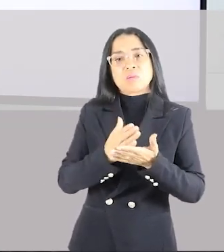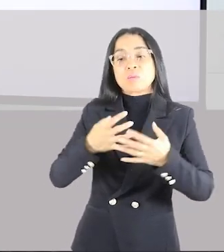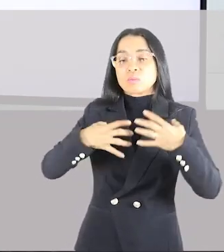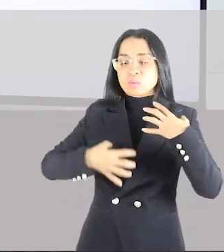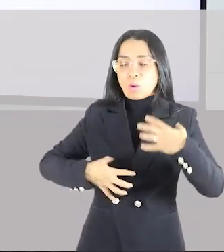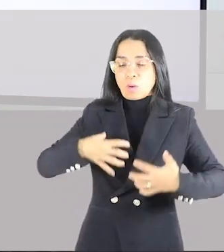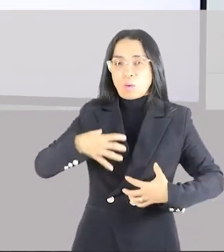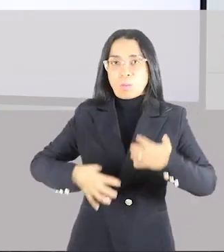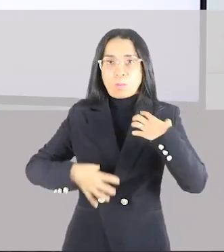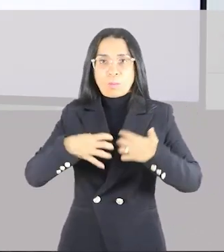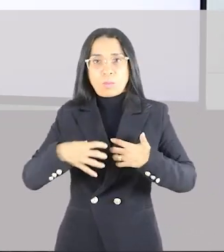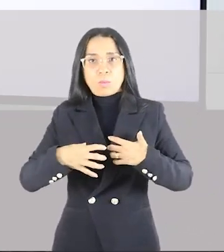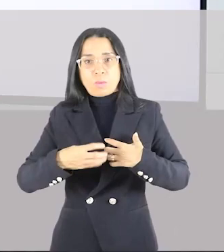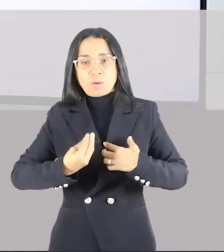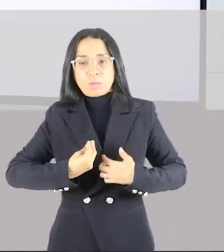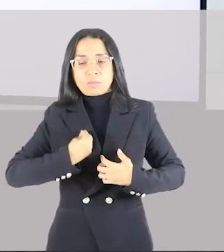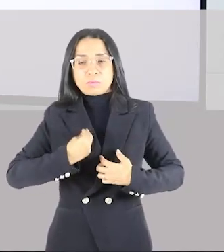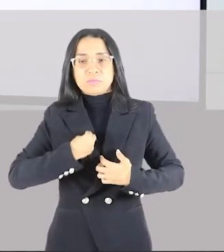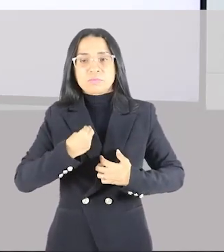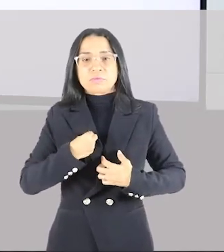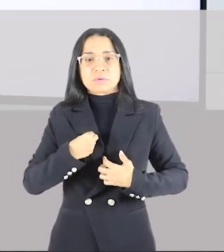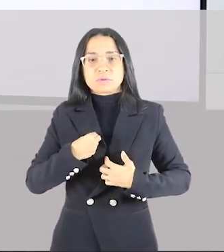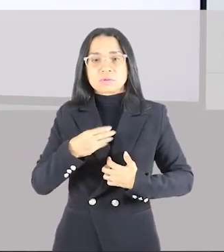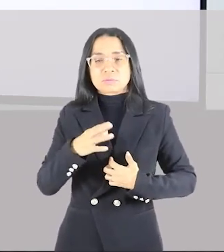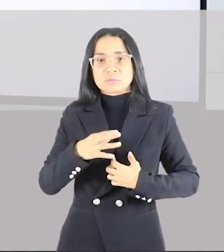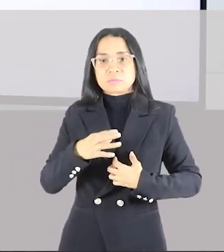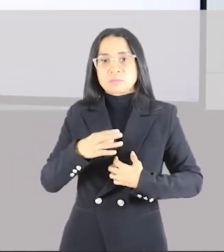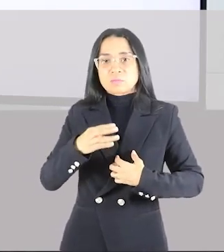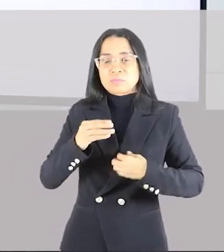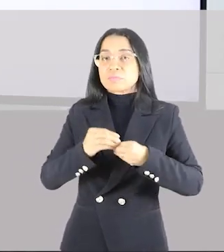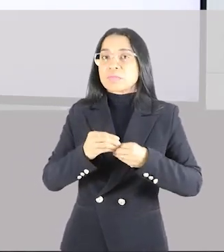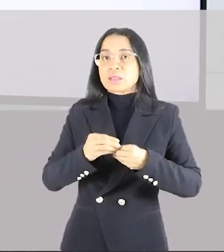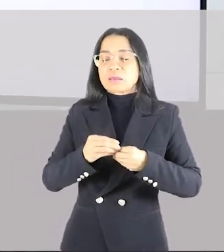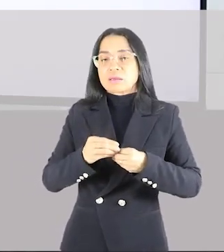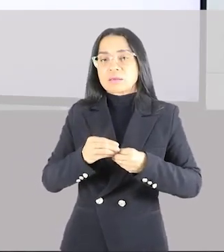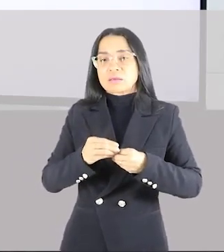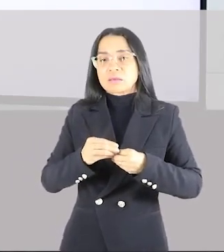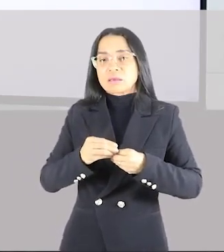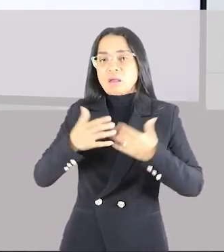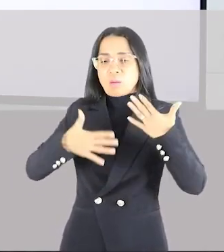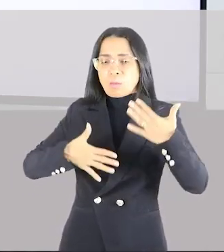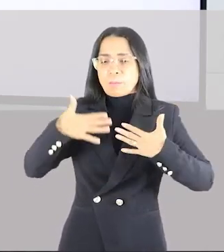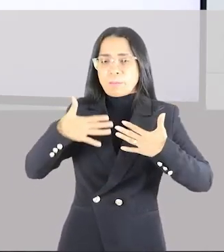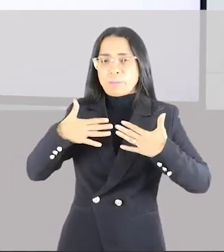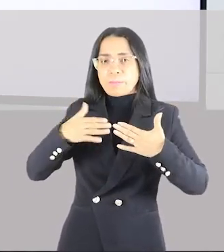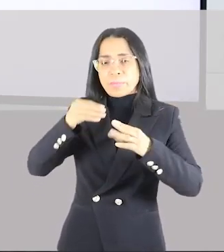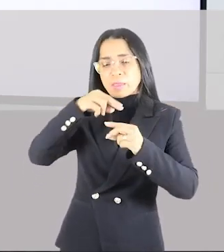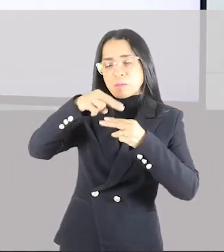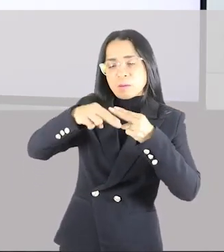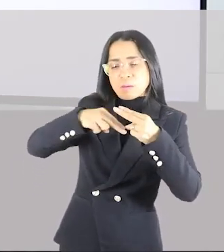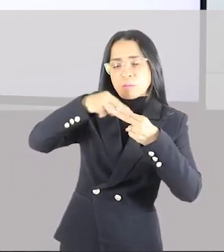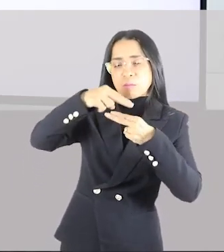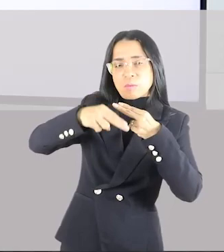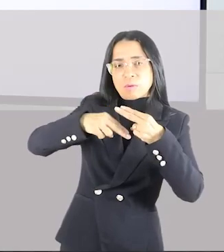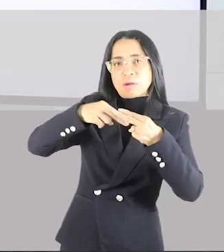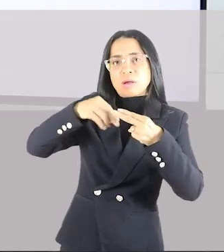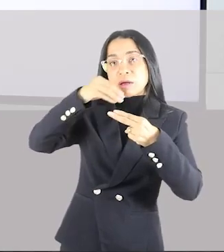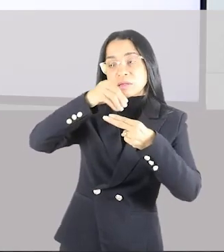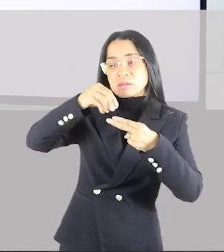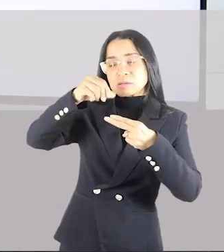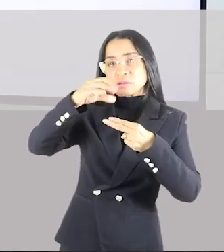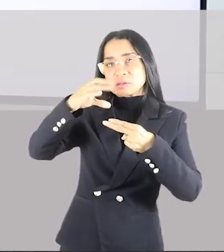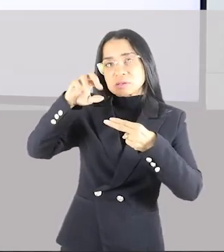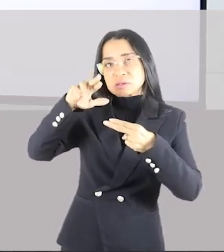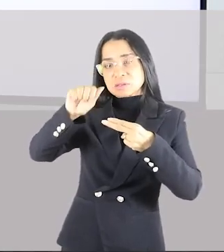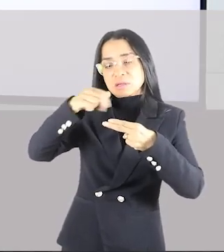vitais, aplicar, né, a cera ali da abelha, você ia então envolvendo aquele corpo com várias